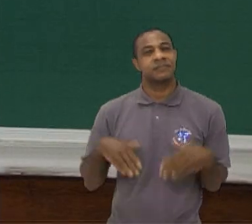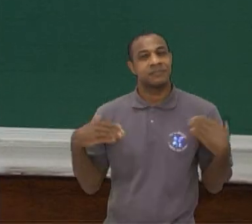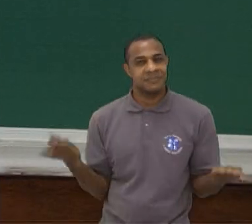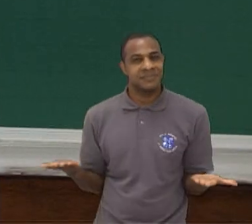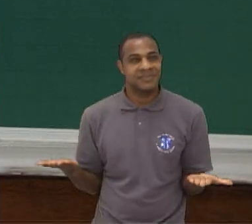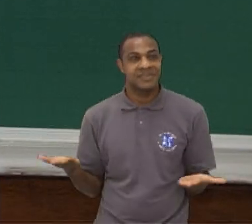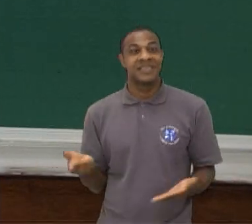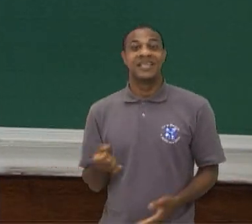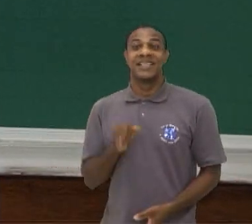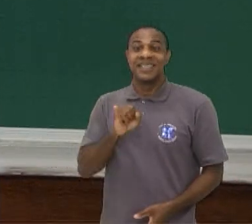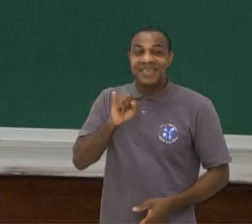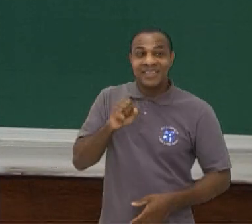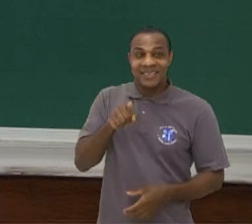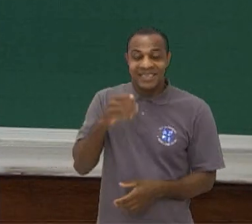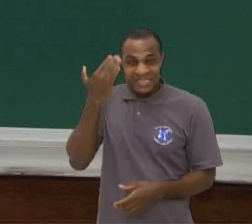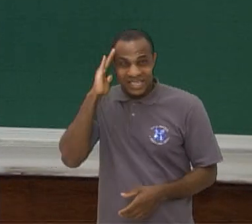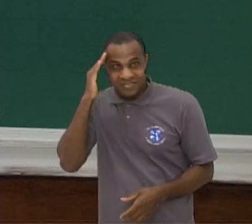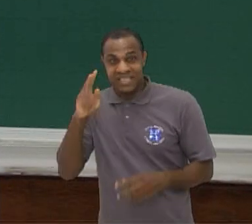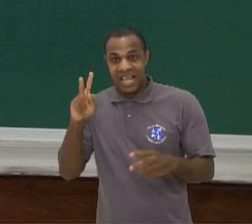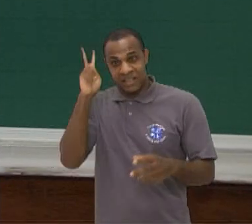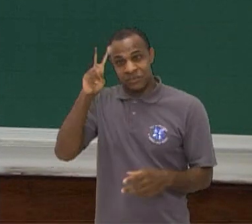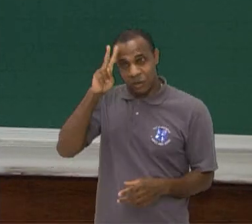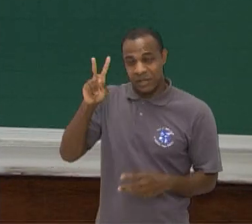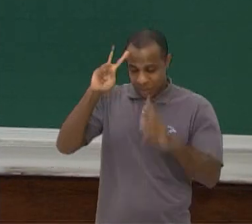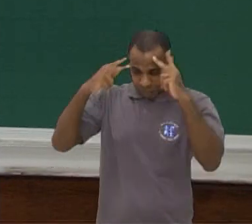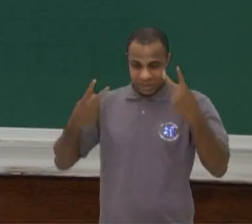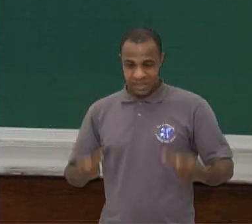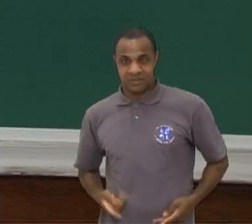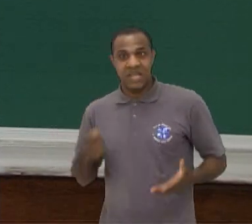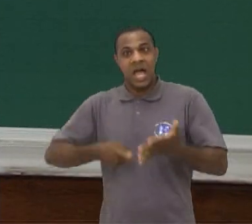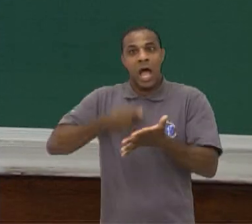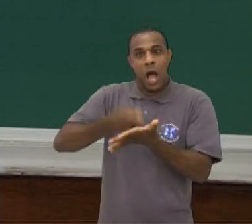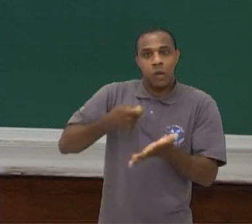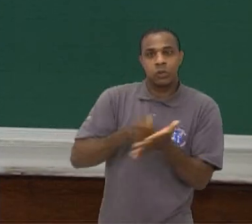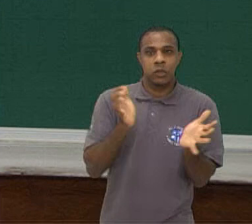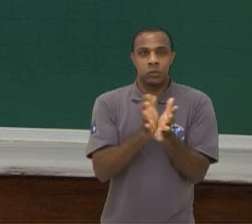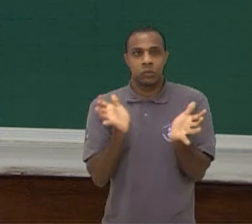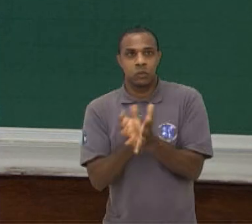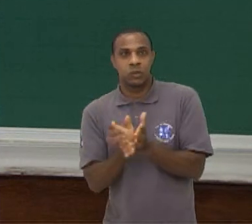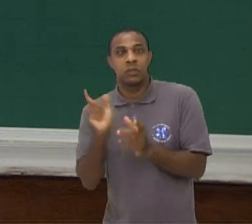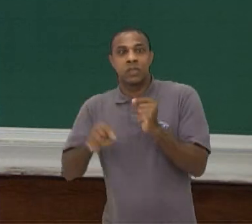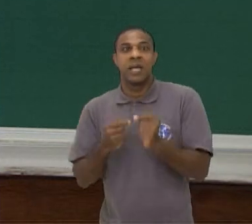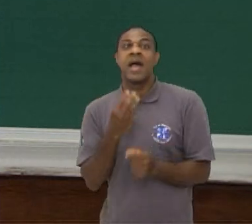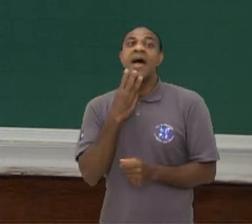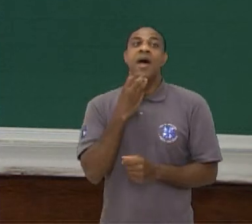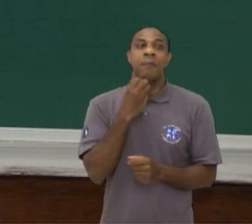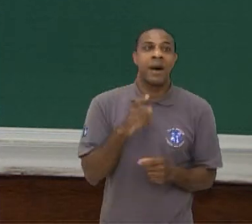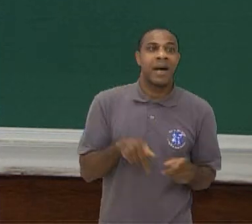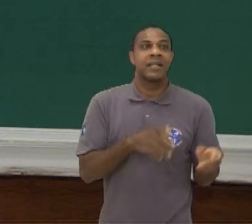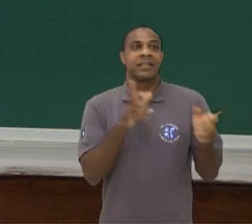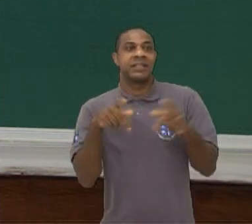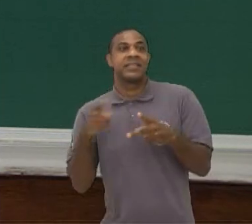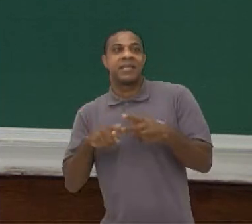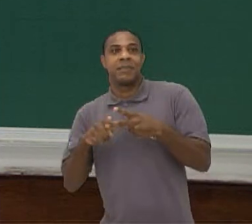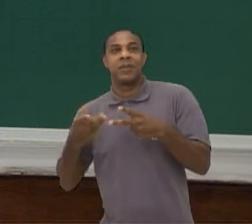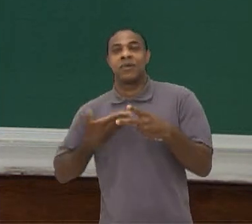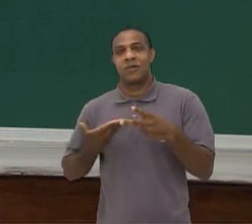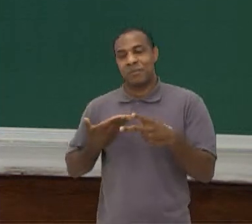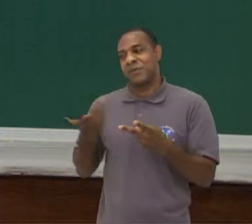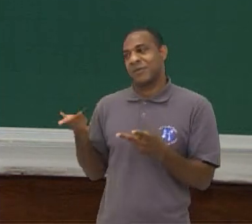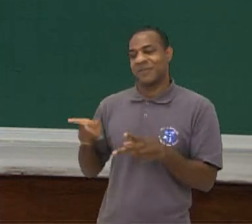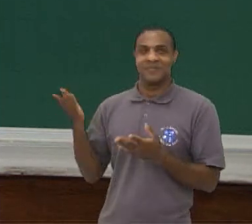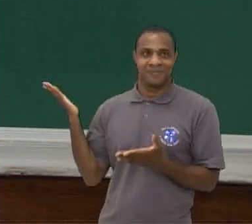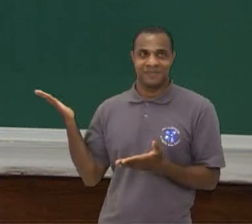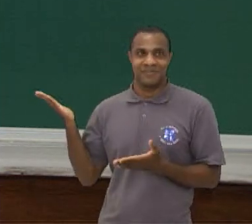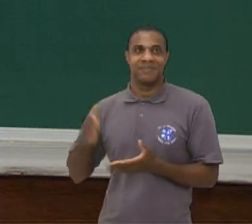Então, quem entende que a história da humanidade é a história da luta de classes foi o Marx e seu parceiro, seu brother Engels.